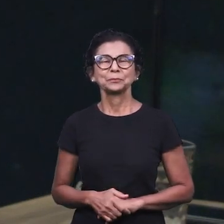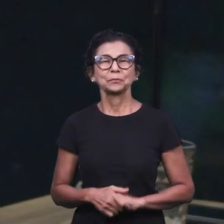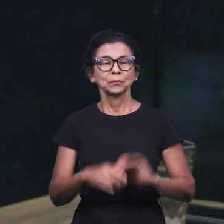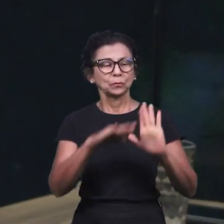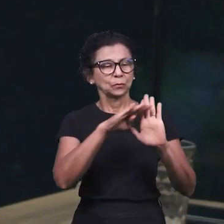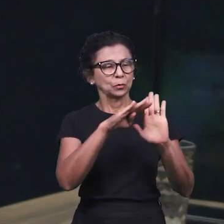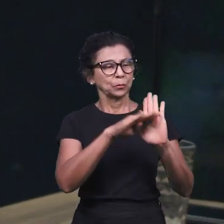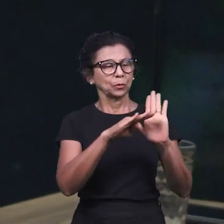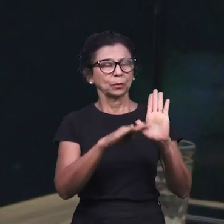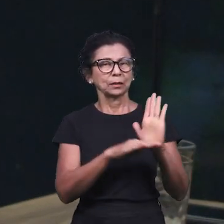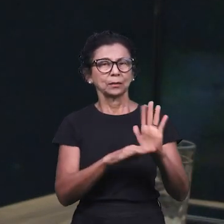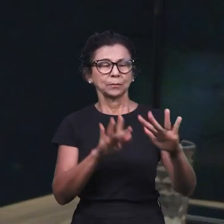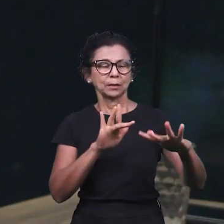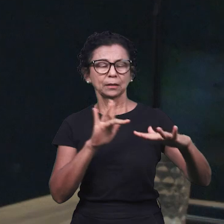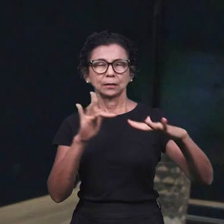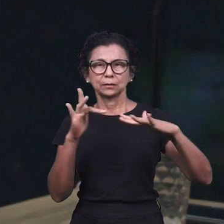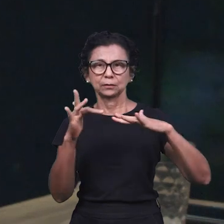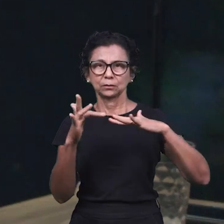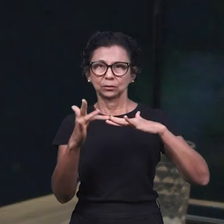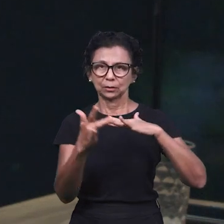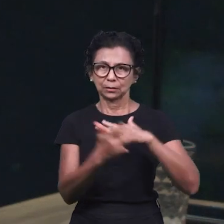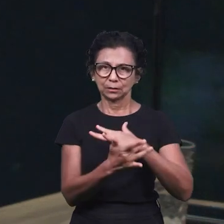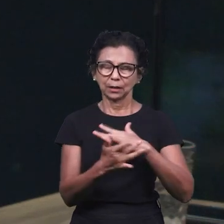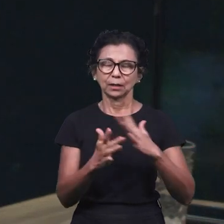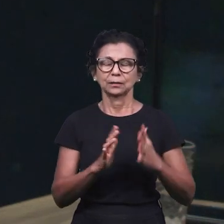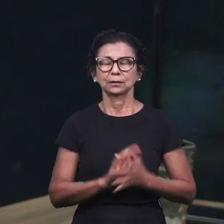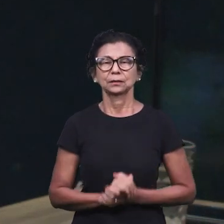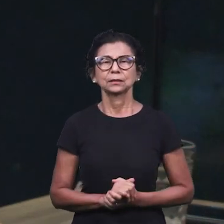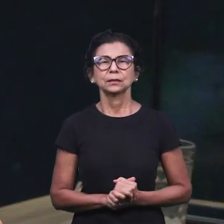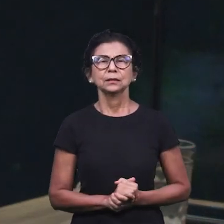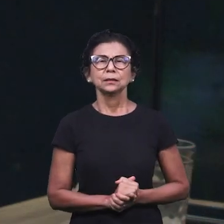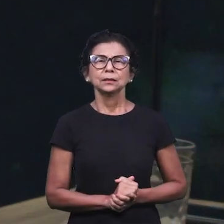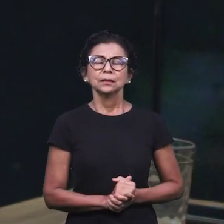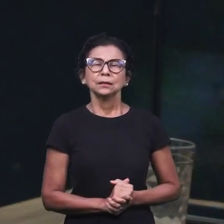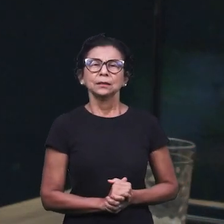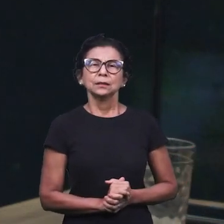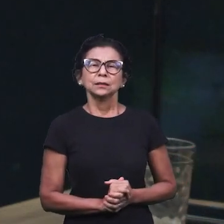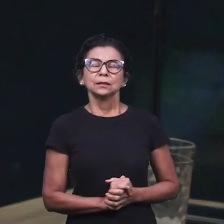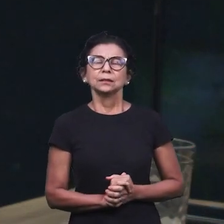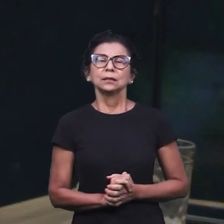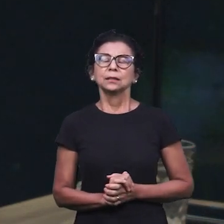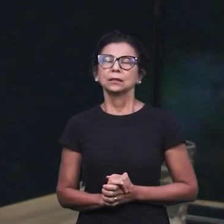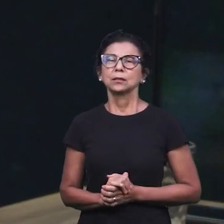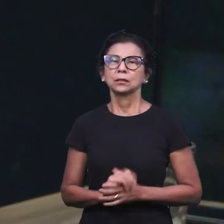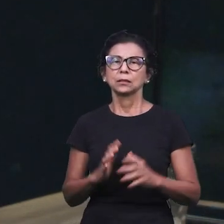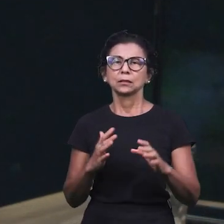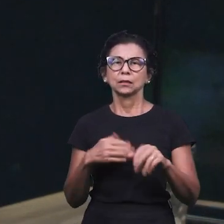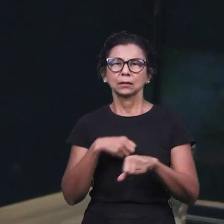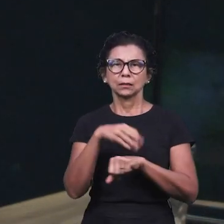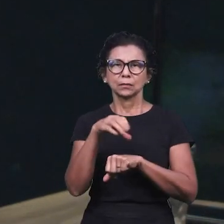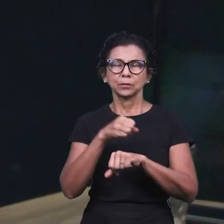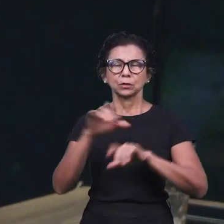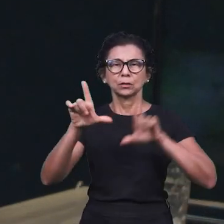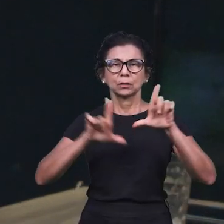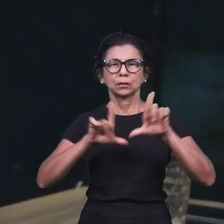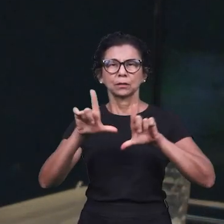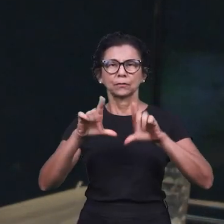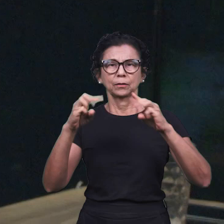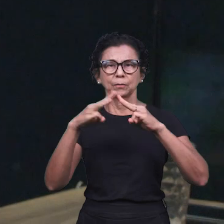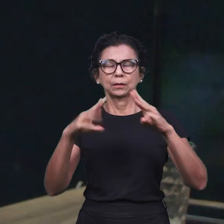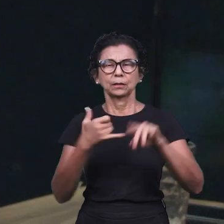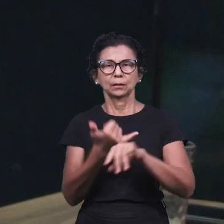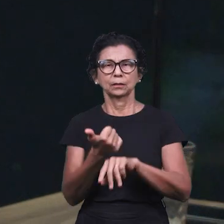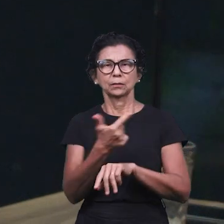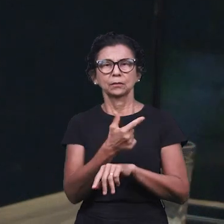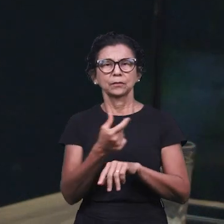programa Redes Digitais, que vai ao ar pela TV Manaim, no canal 126 da